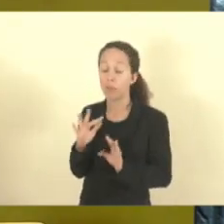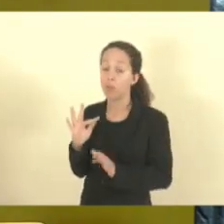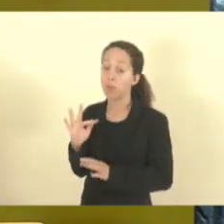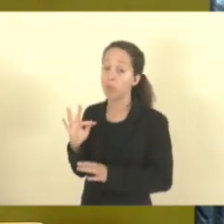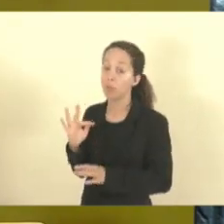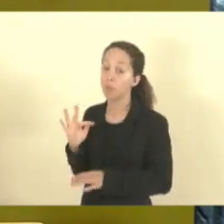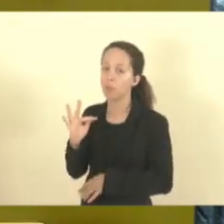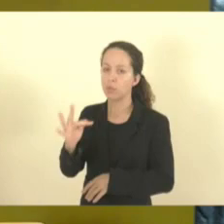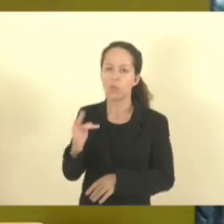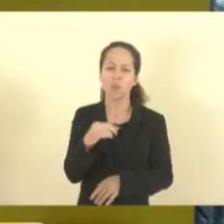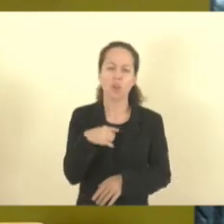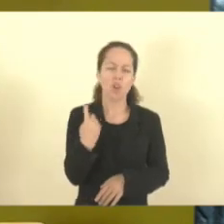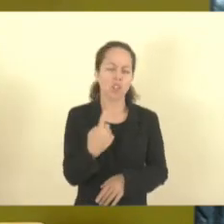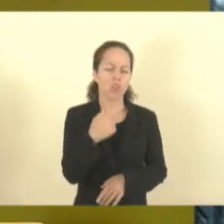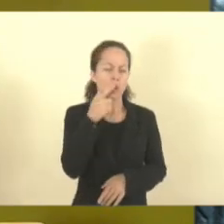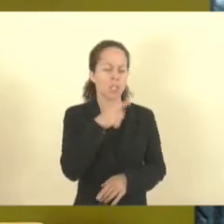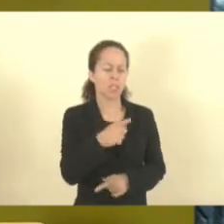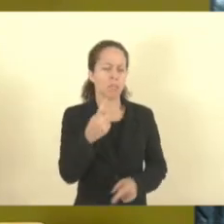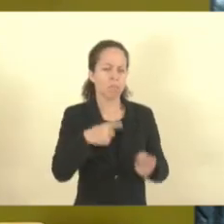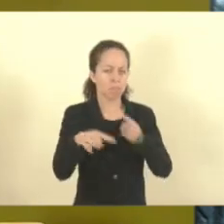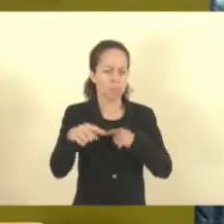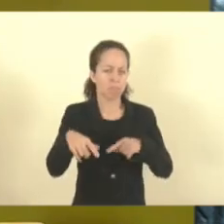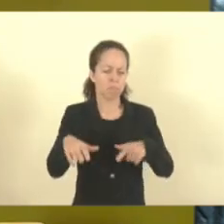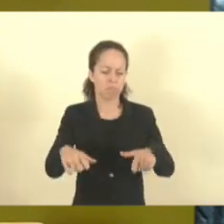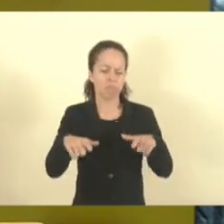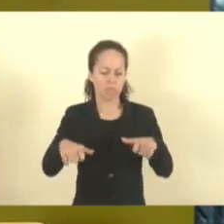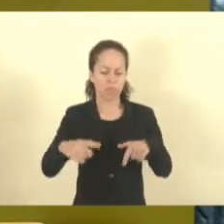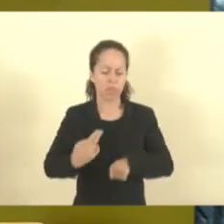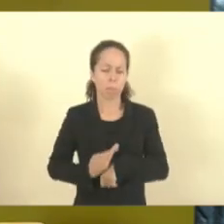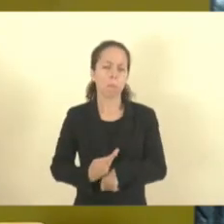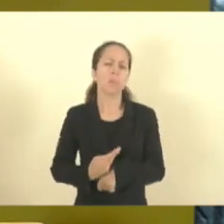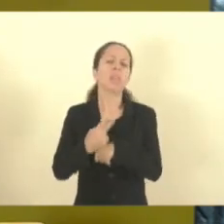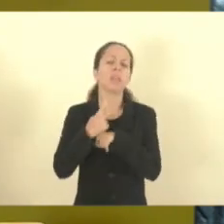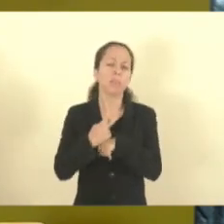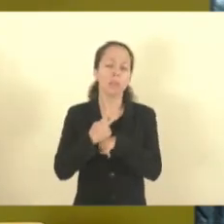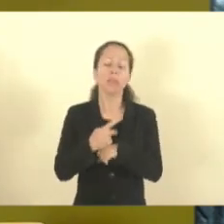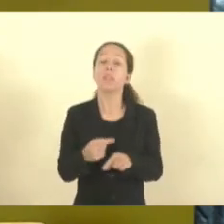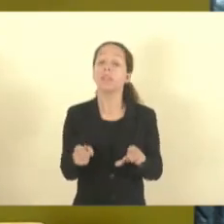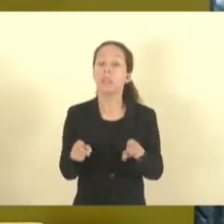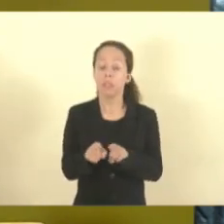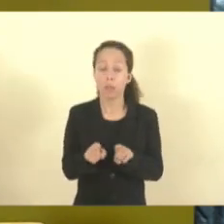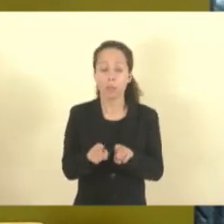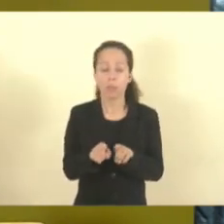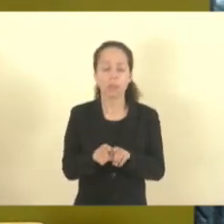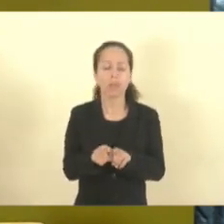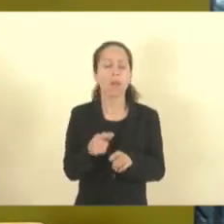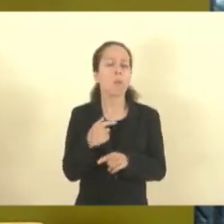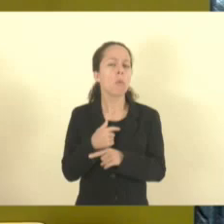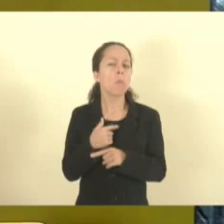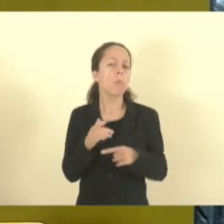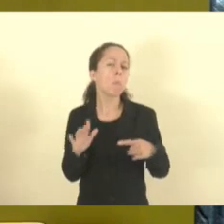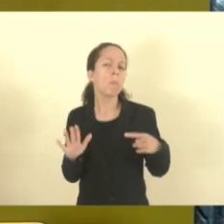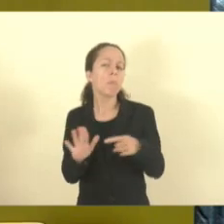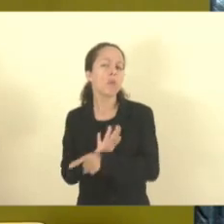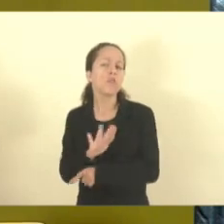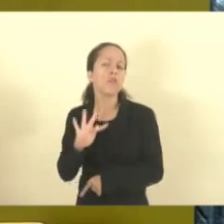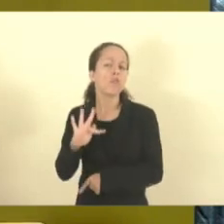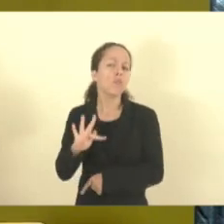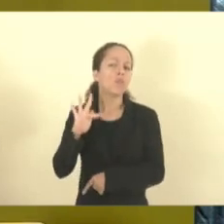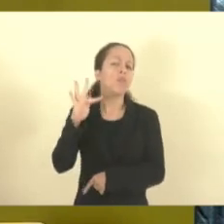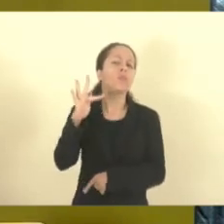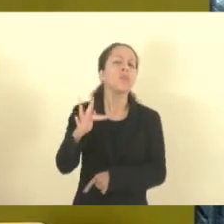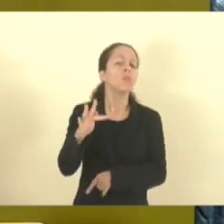nos encher de glórias e de títulos, tá certo? Então, inclusive, perguntei ali quando é que vai ter